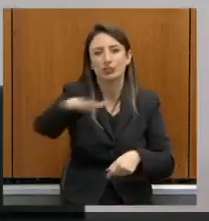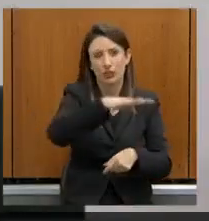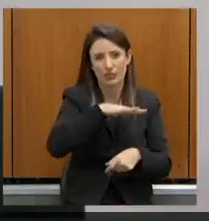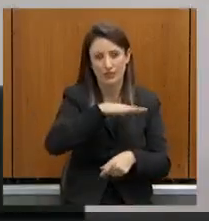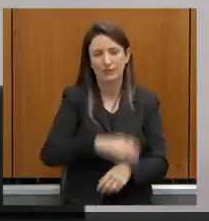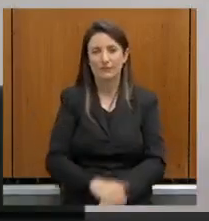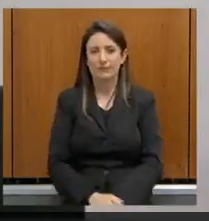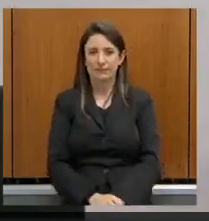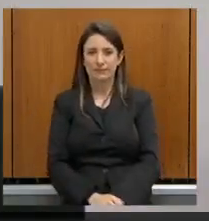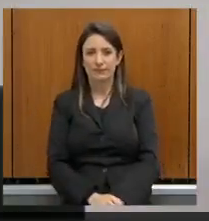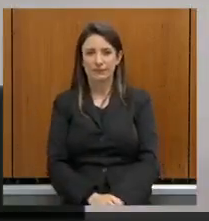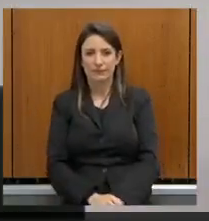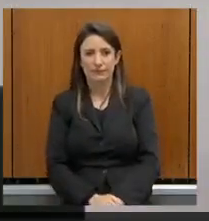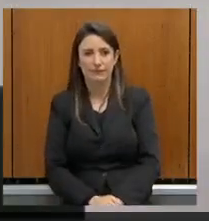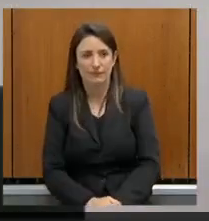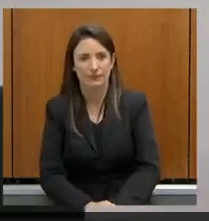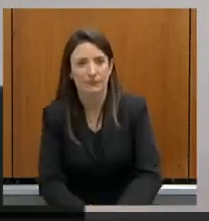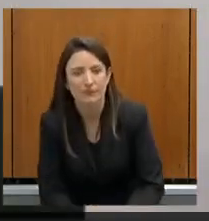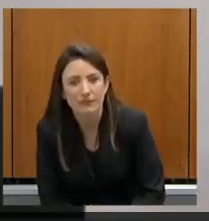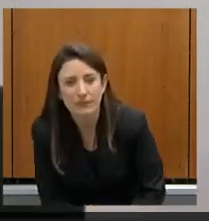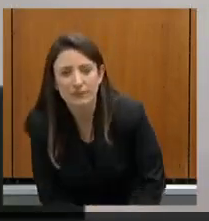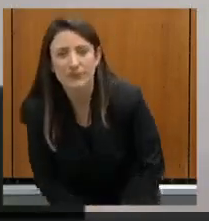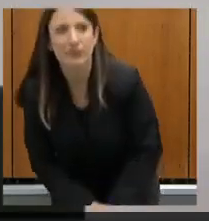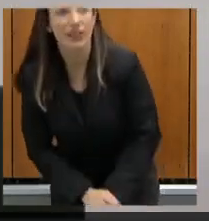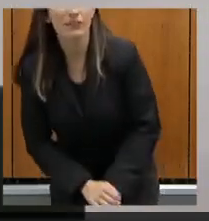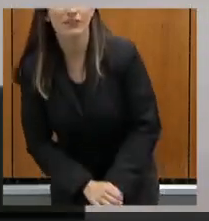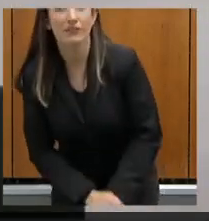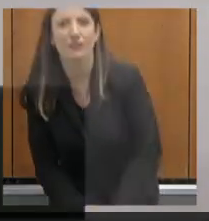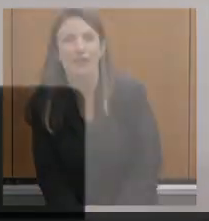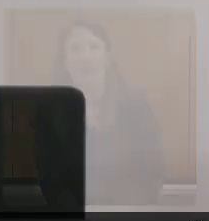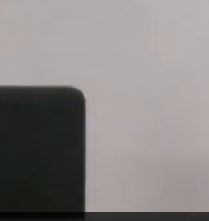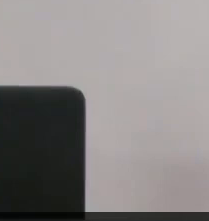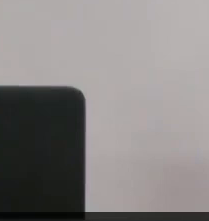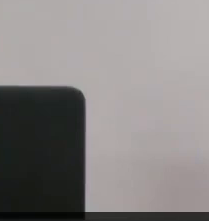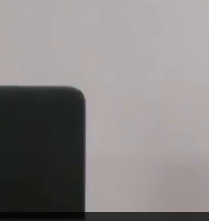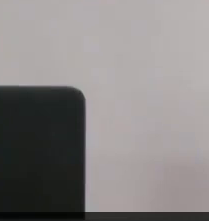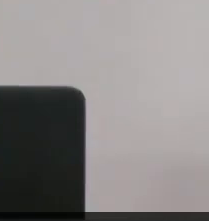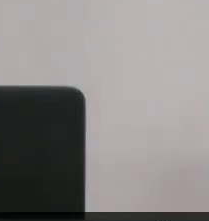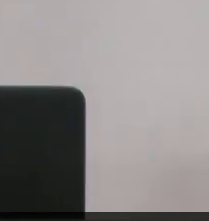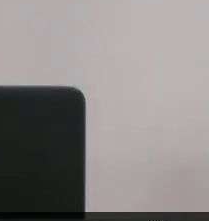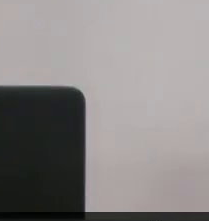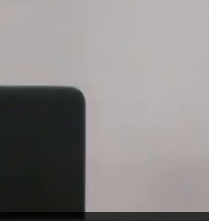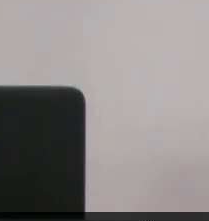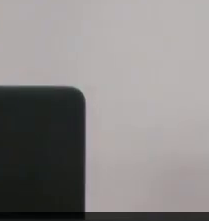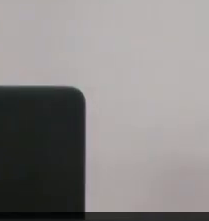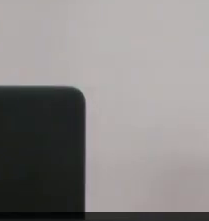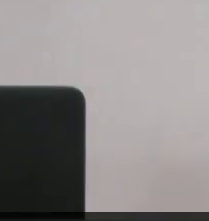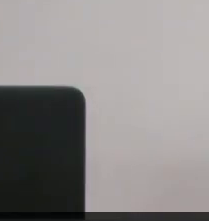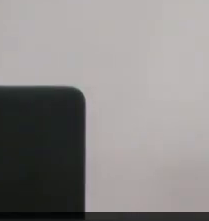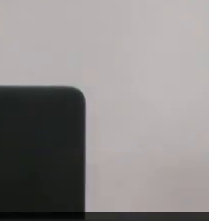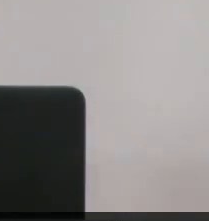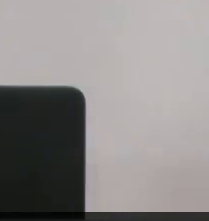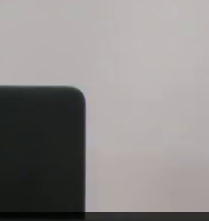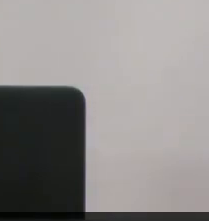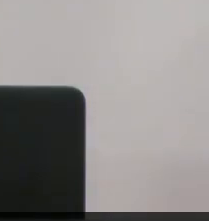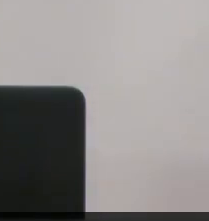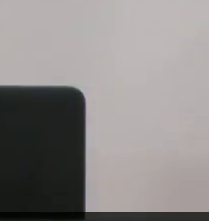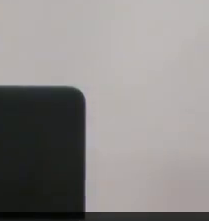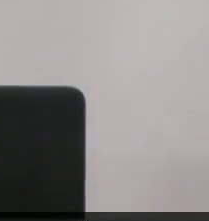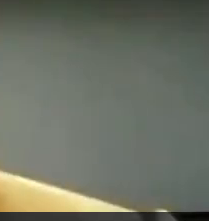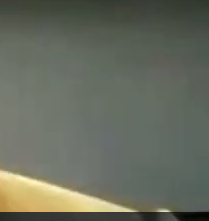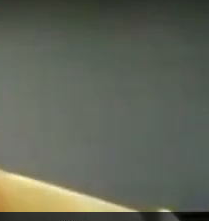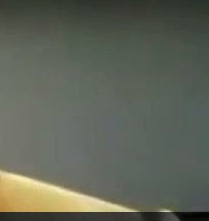agradeço ao secretário deputada Leninha obrigada presidente Bosco olha só